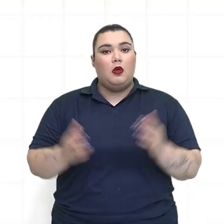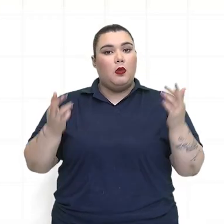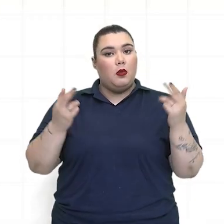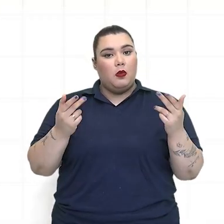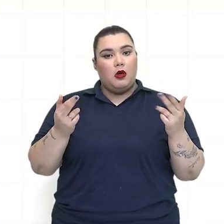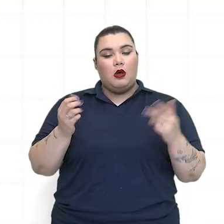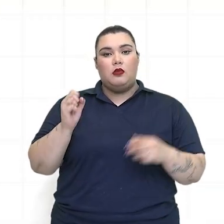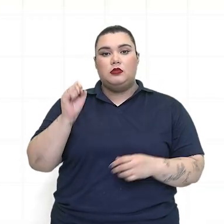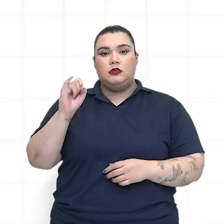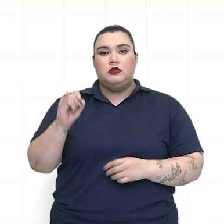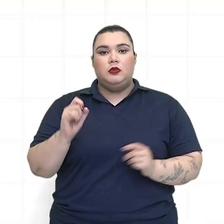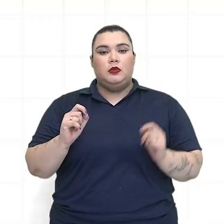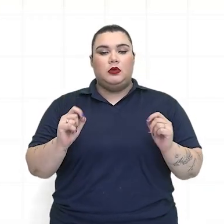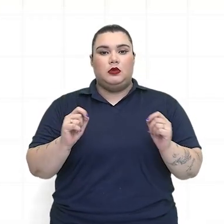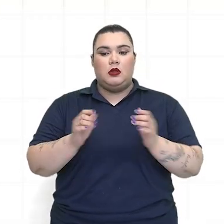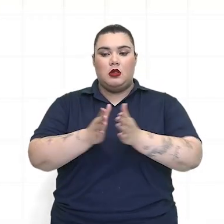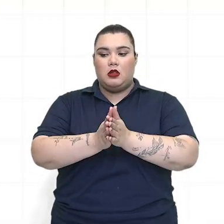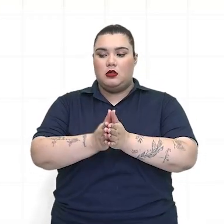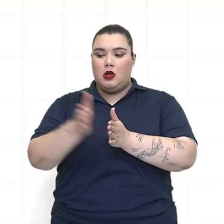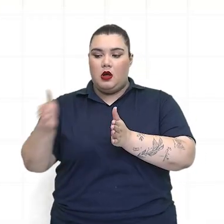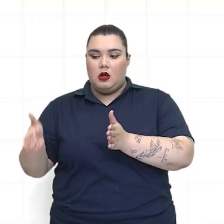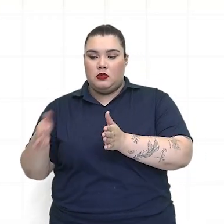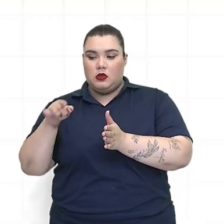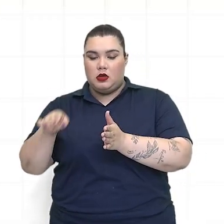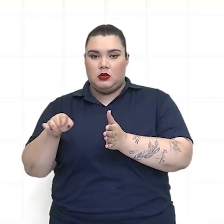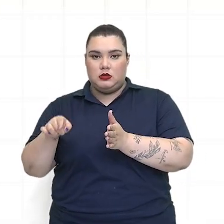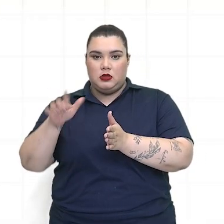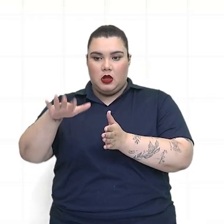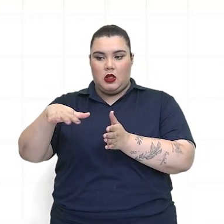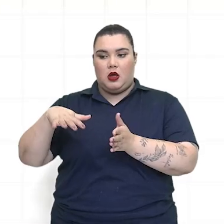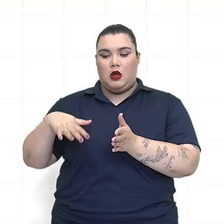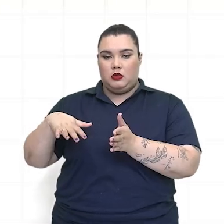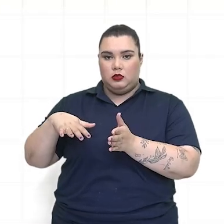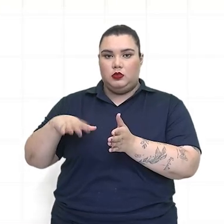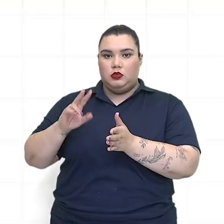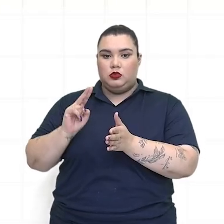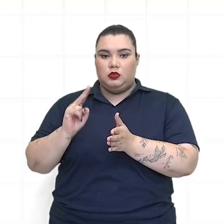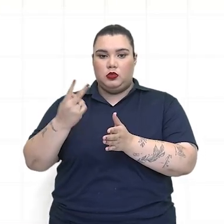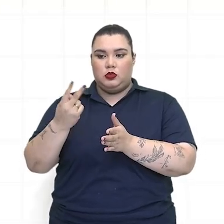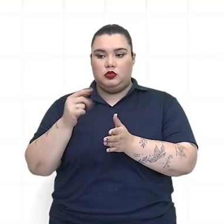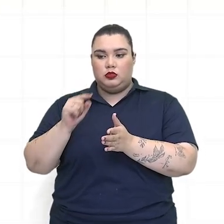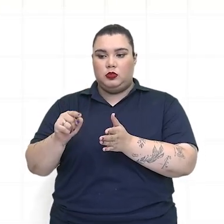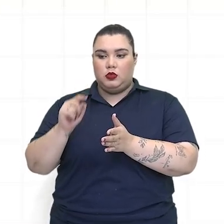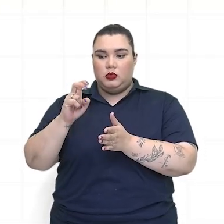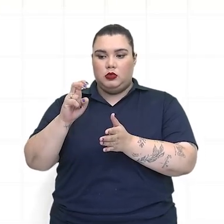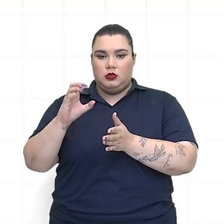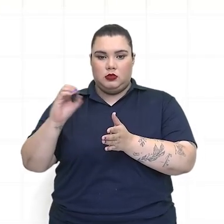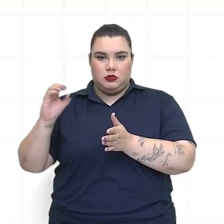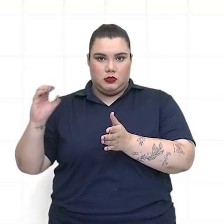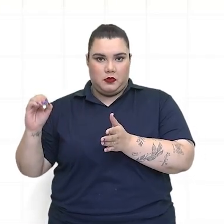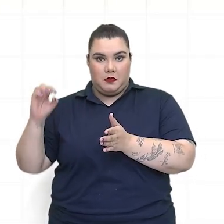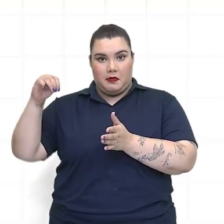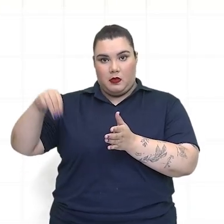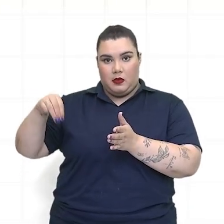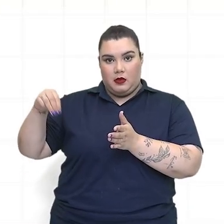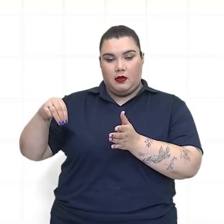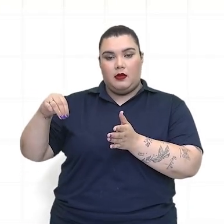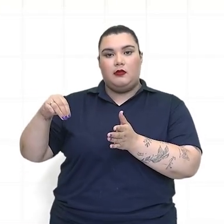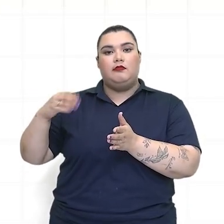mesmo ocorre dos lados, né? Se um lado do terreno tem um comprimento de